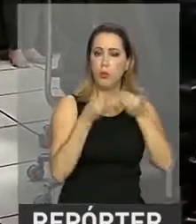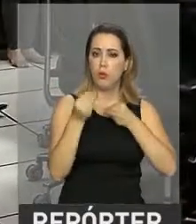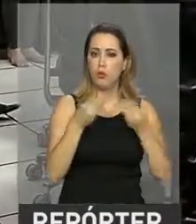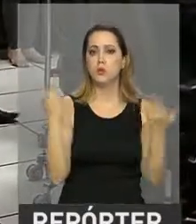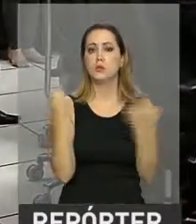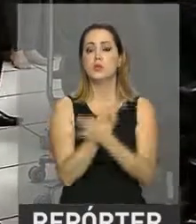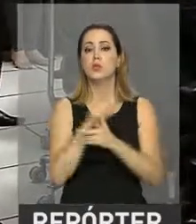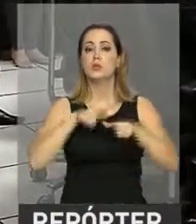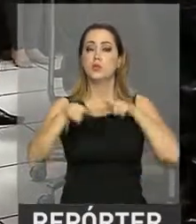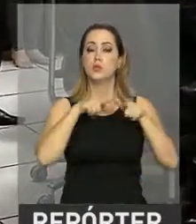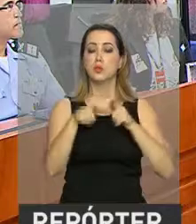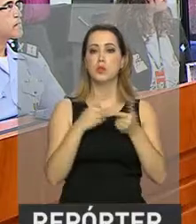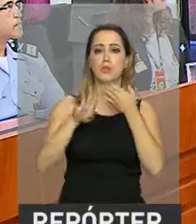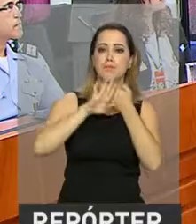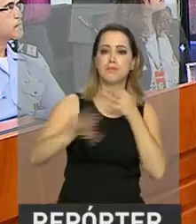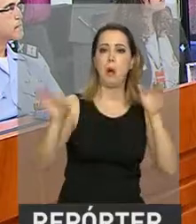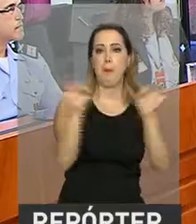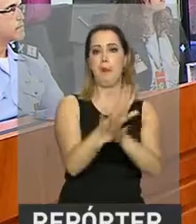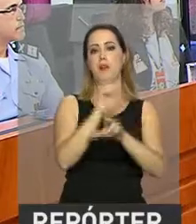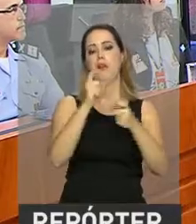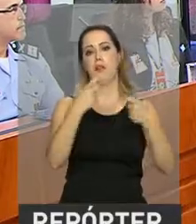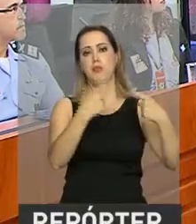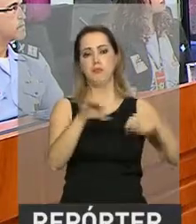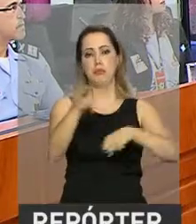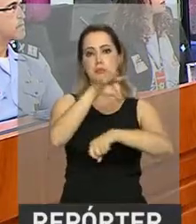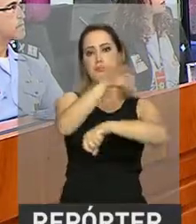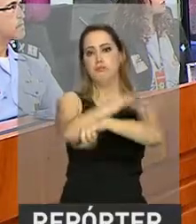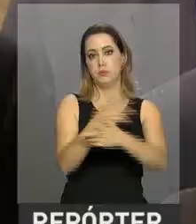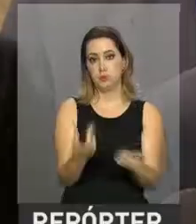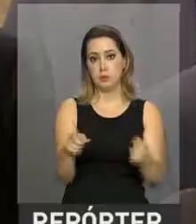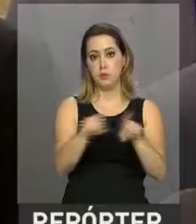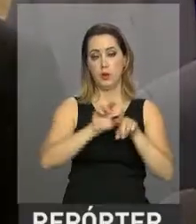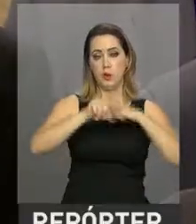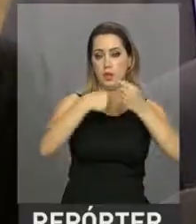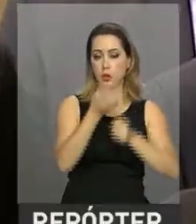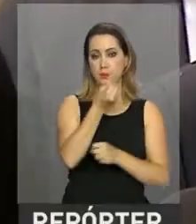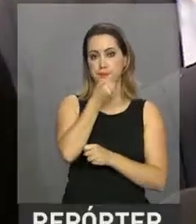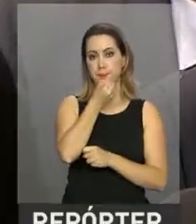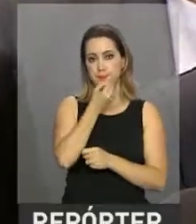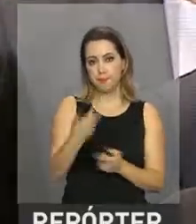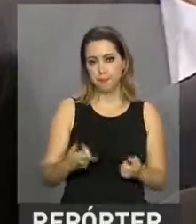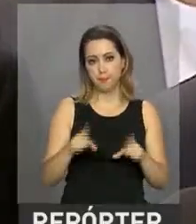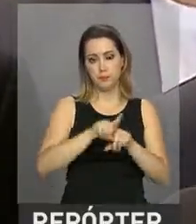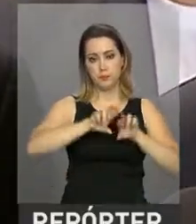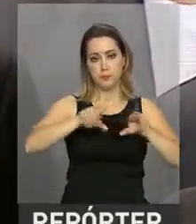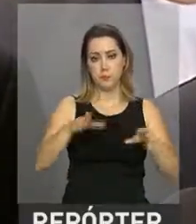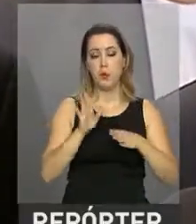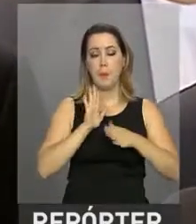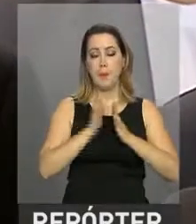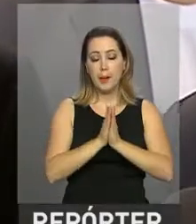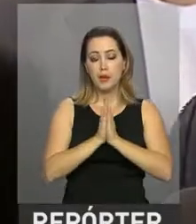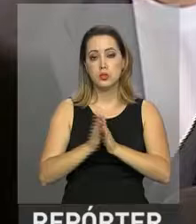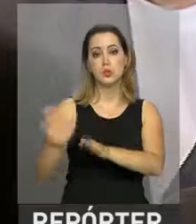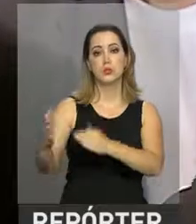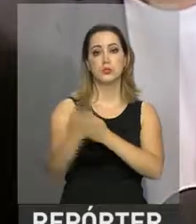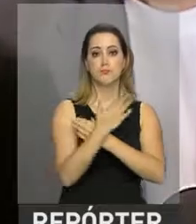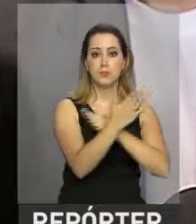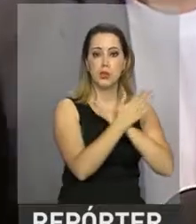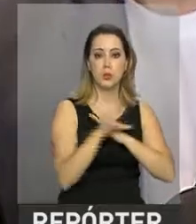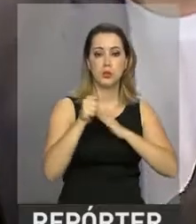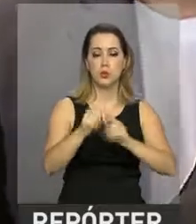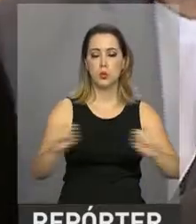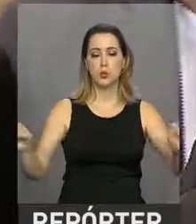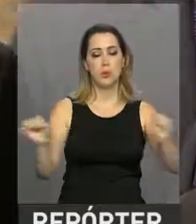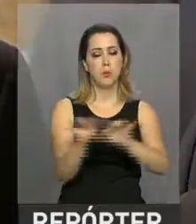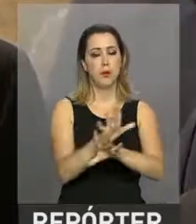as ações em todo o país. Ao final do encontro, conversou com jornalistas e disse que conta com toda a população no enfrentamento ao